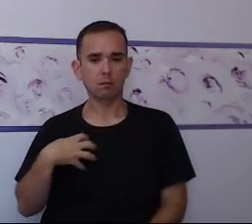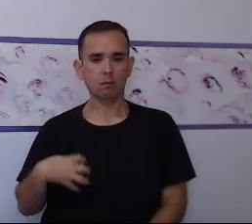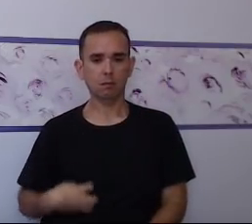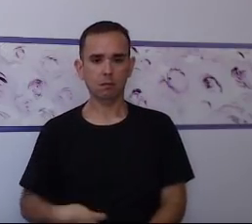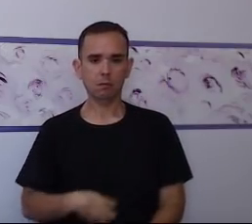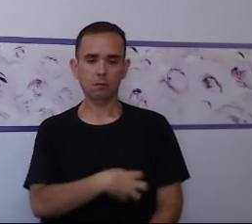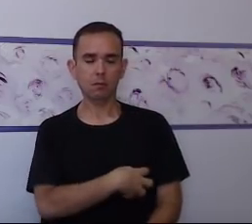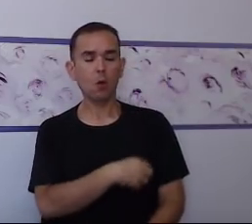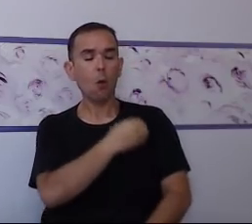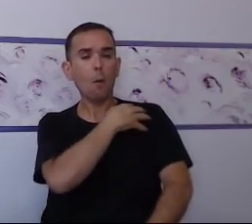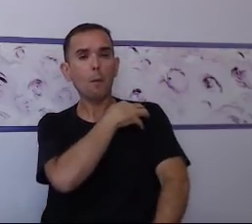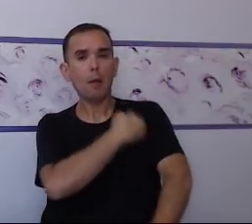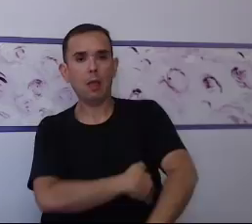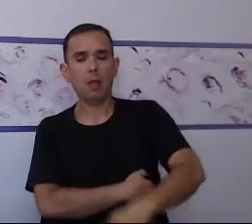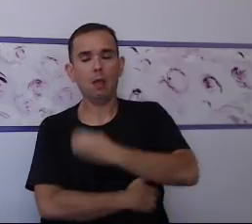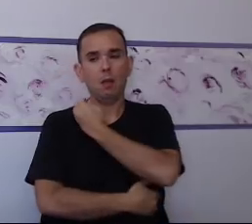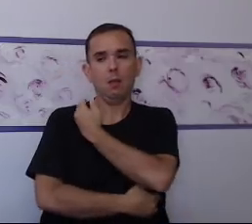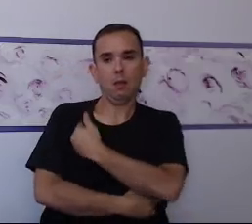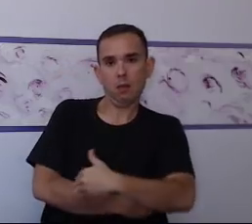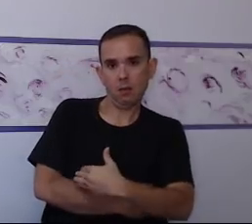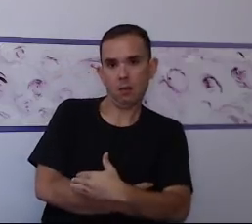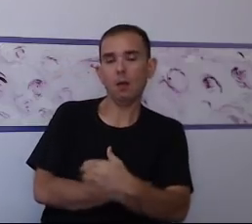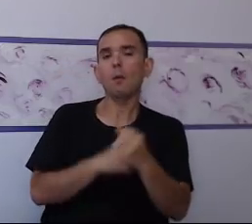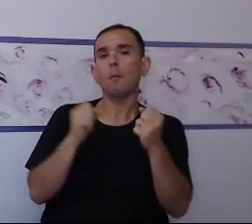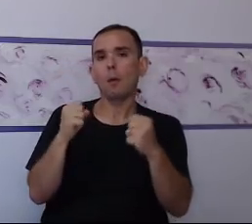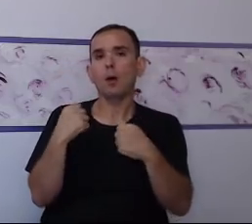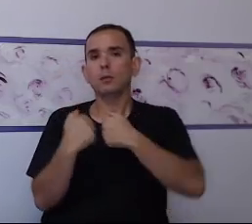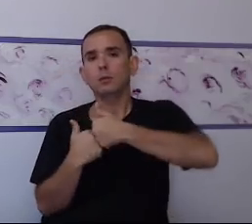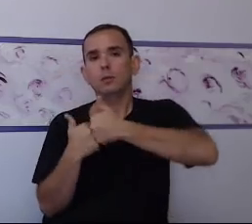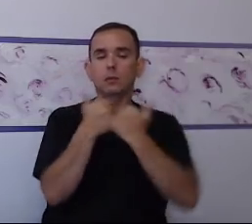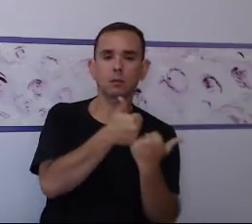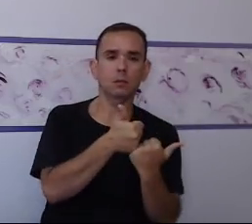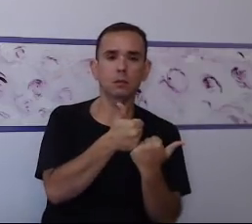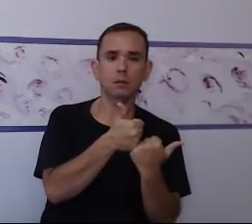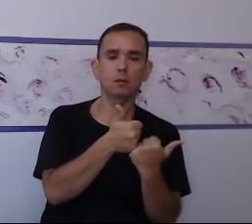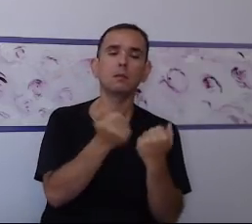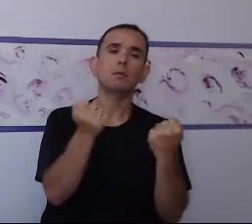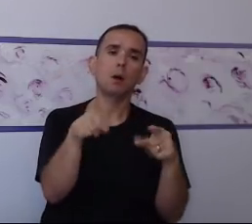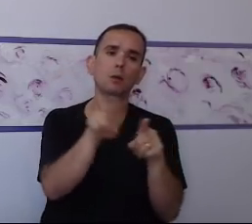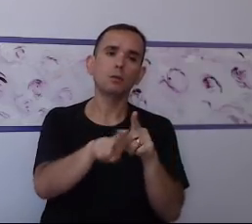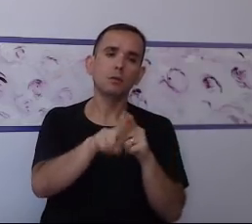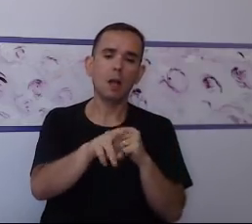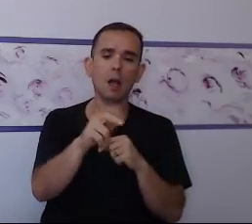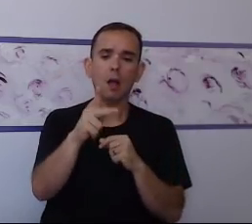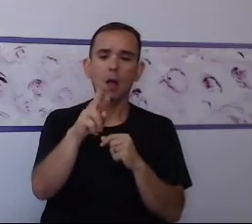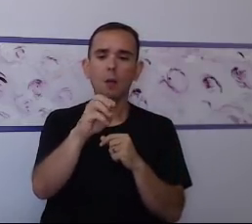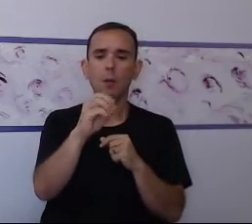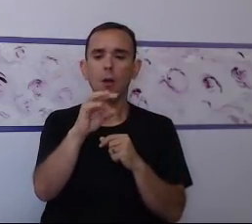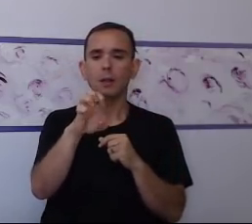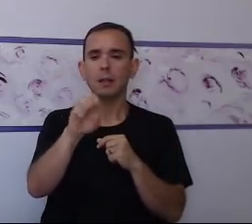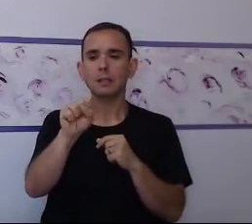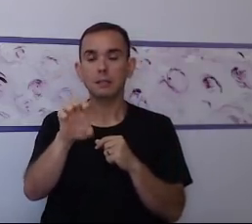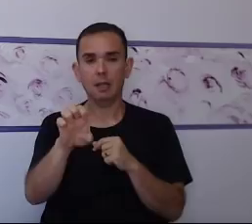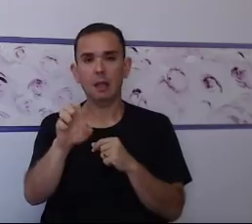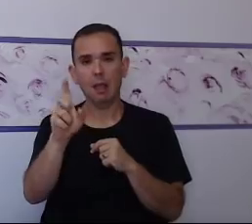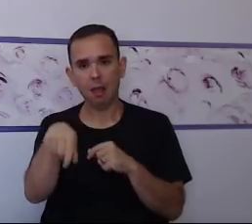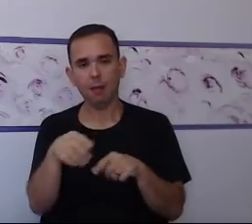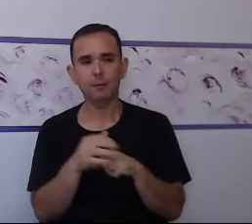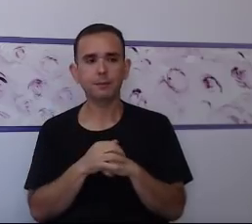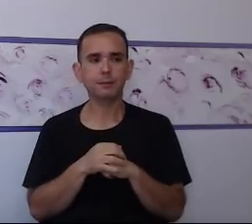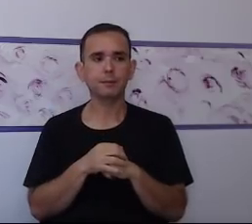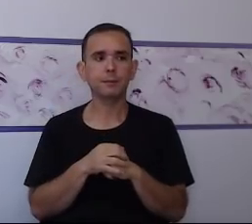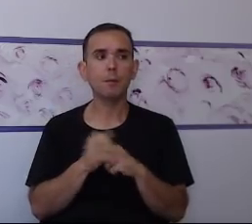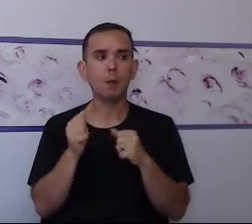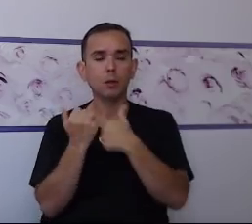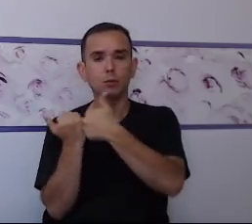ou do membro, por exemplo, a amputação compensável pelo uso de prótese, que é o nosso caso da motora, né? Então, a